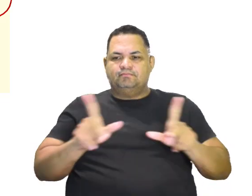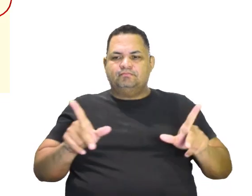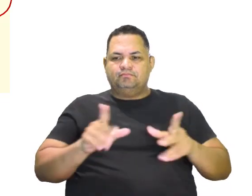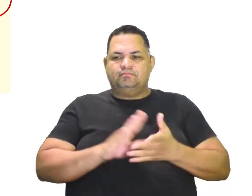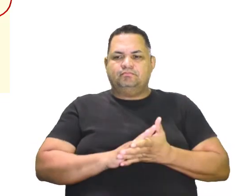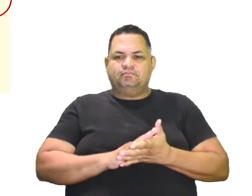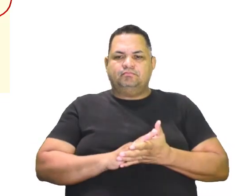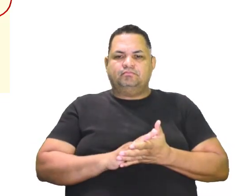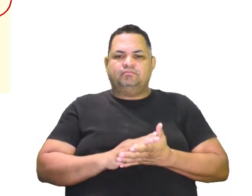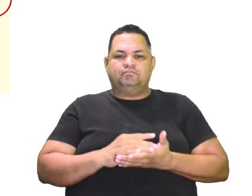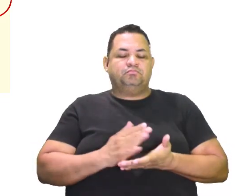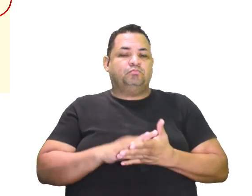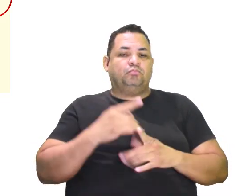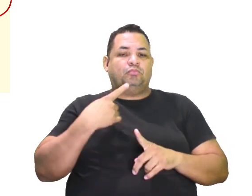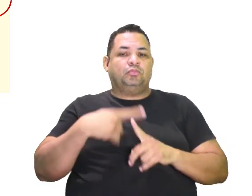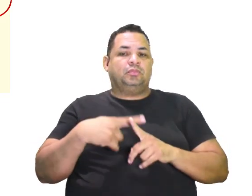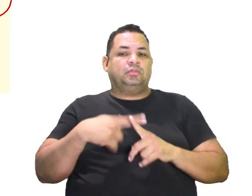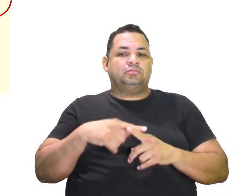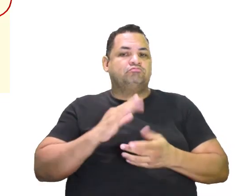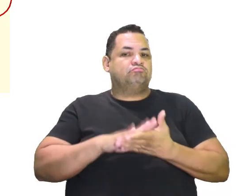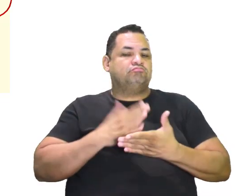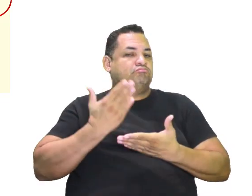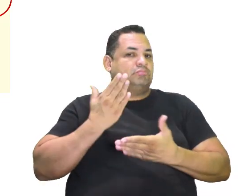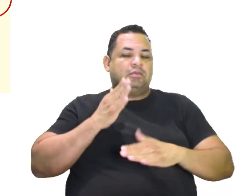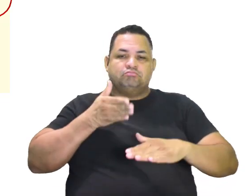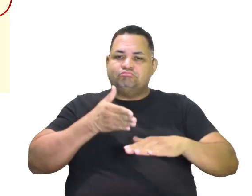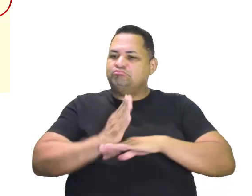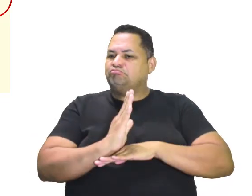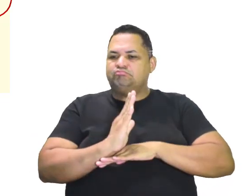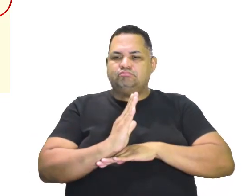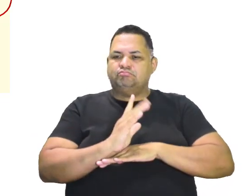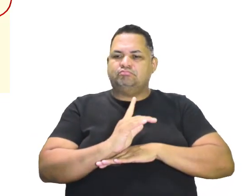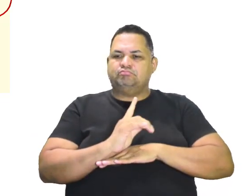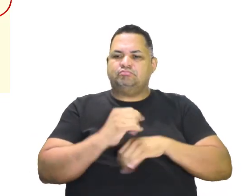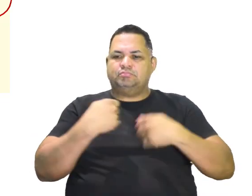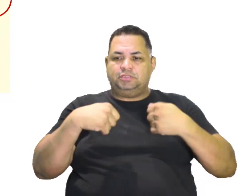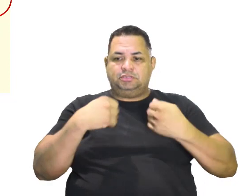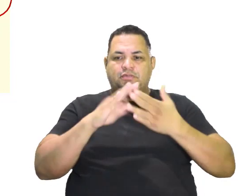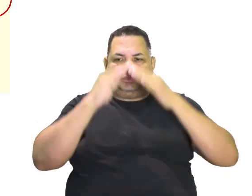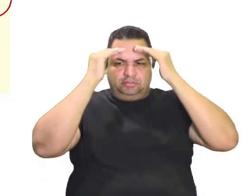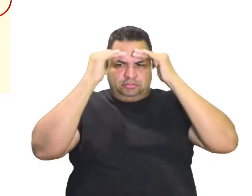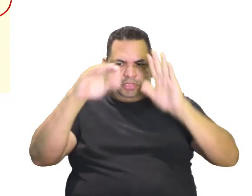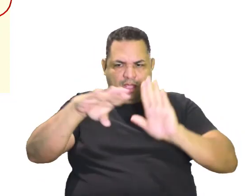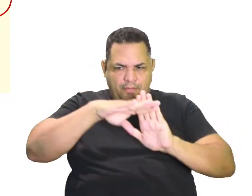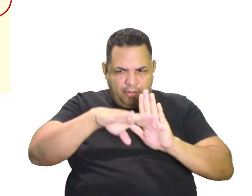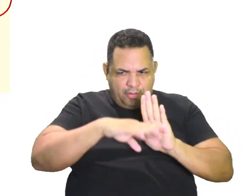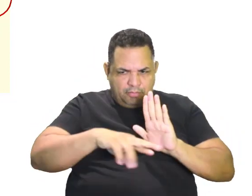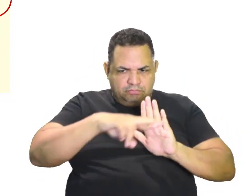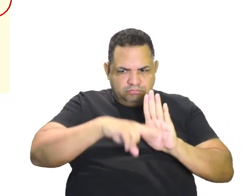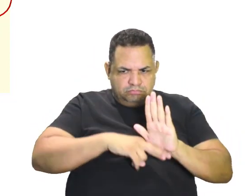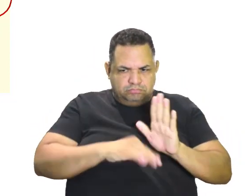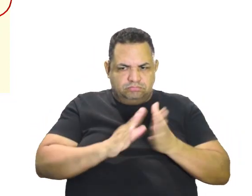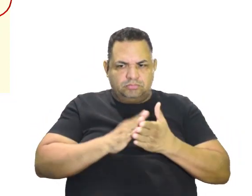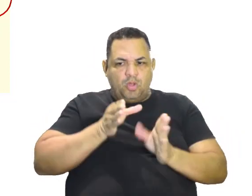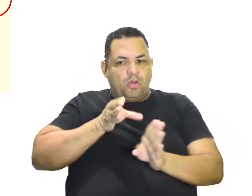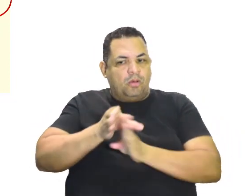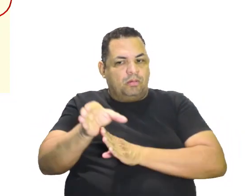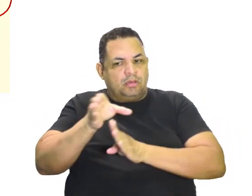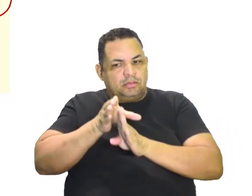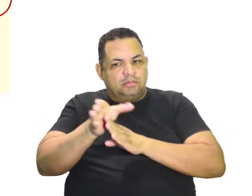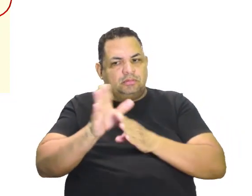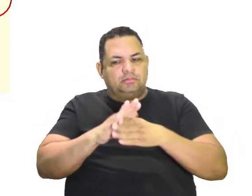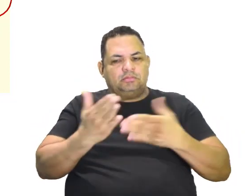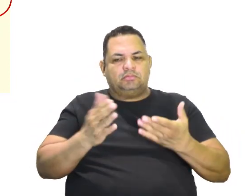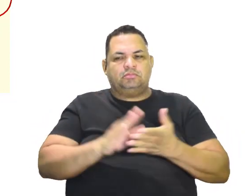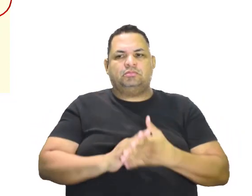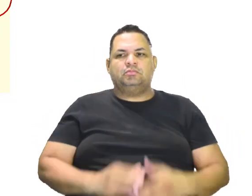não receberia a aprovação dos professores. Os professores estavam ali para regrar, para dizer, olha, não, você